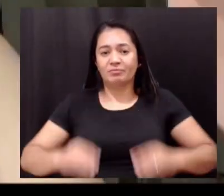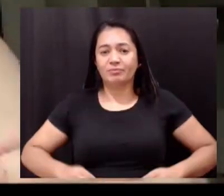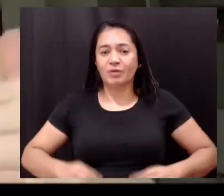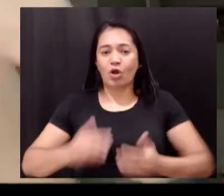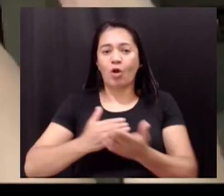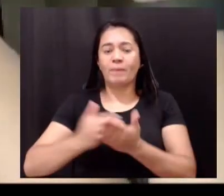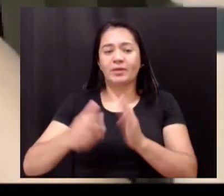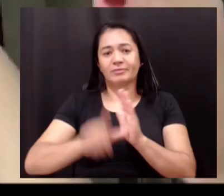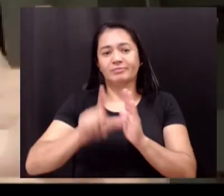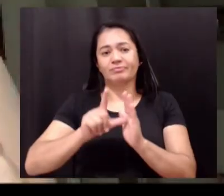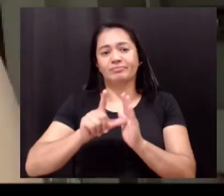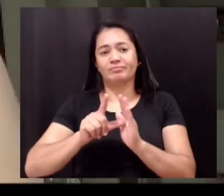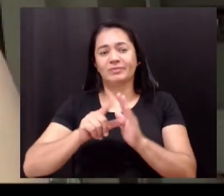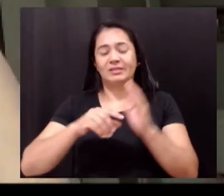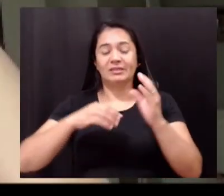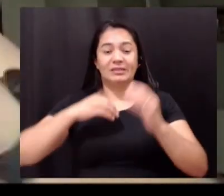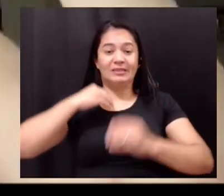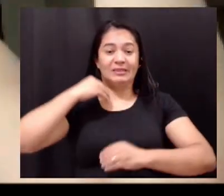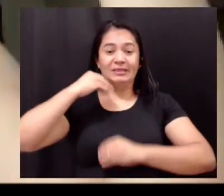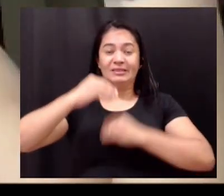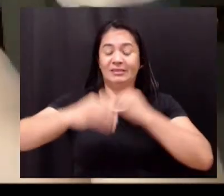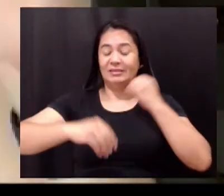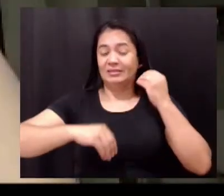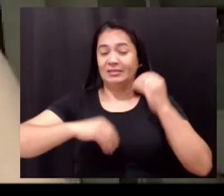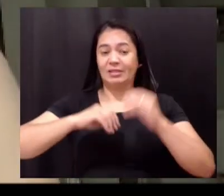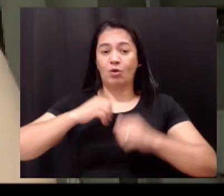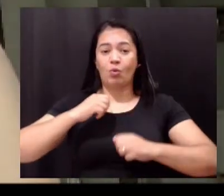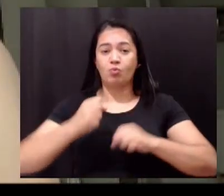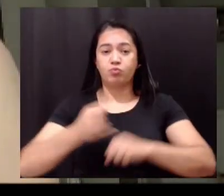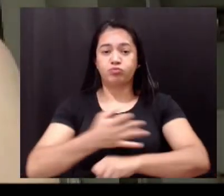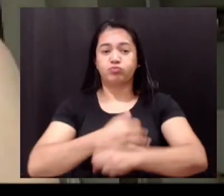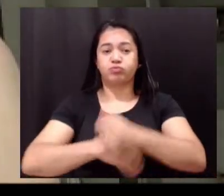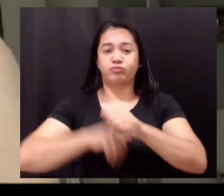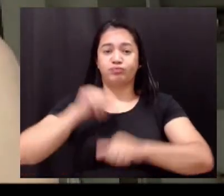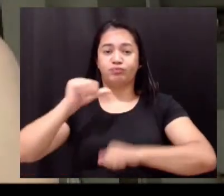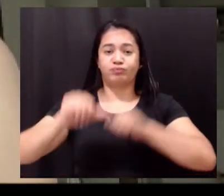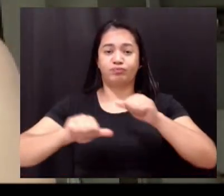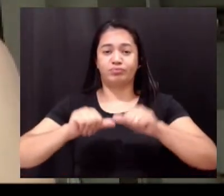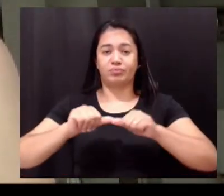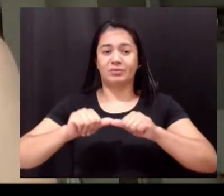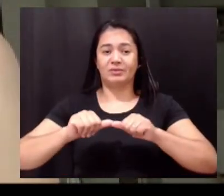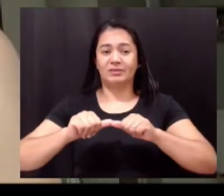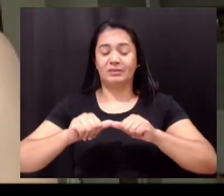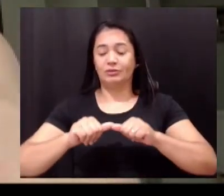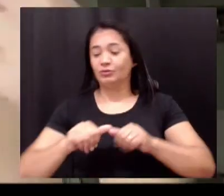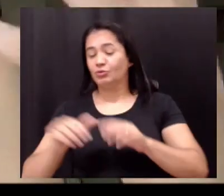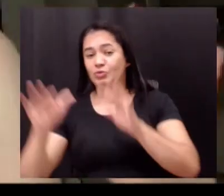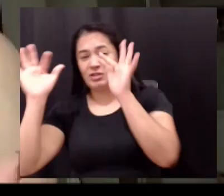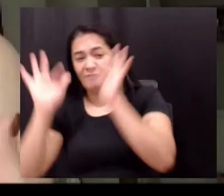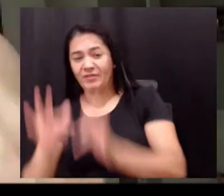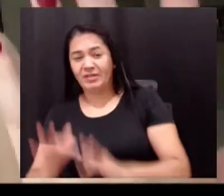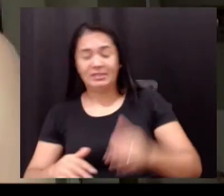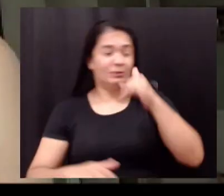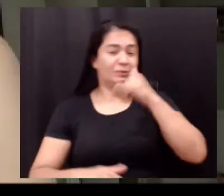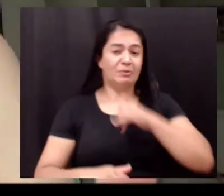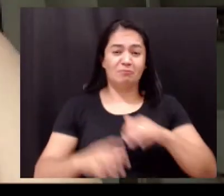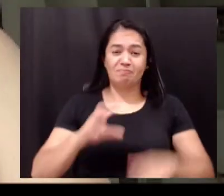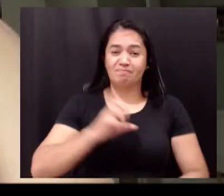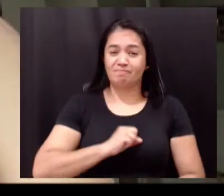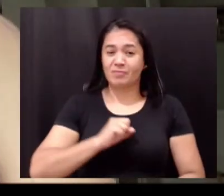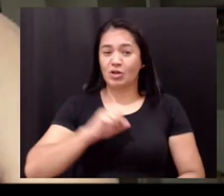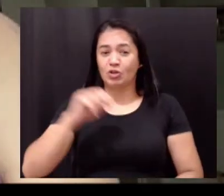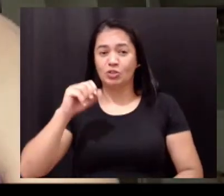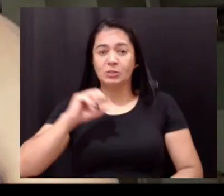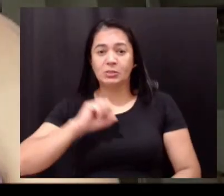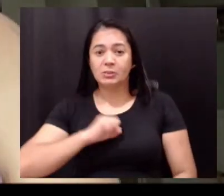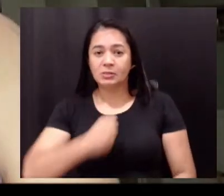aquela labilidade emocional, um dia tá super feliz, um dia tá muito triste, um dia odeia, no outro dia ama. Então, para tudo